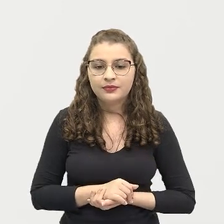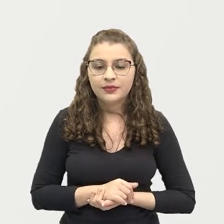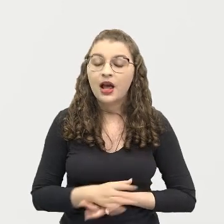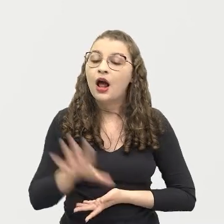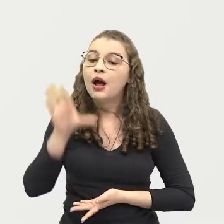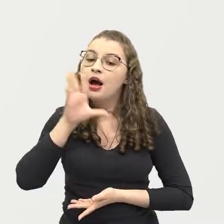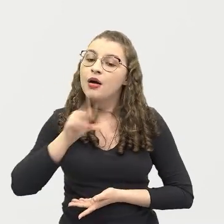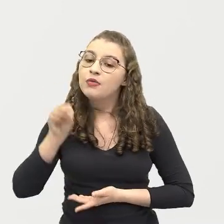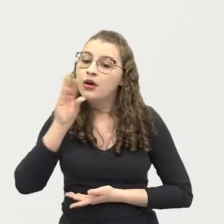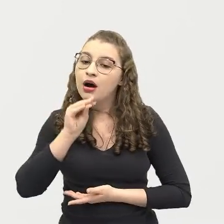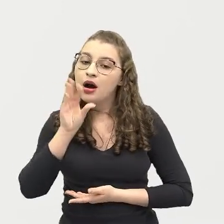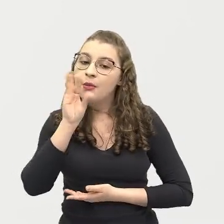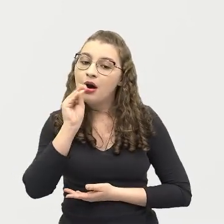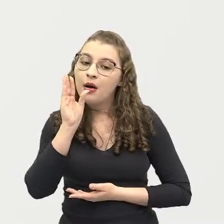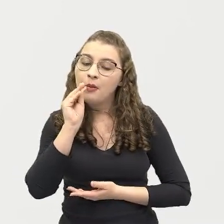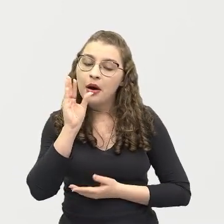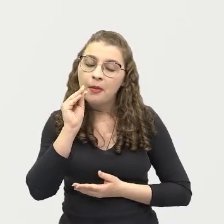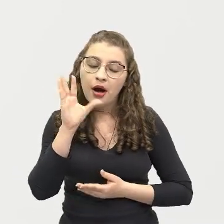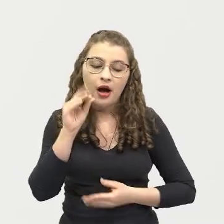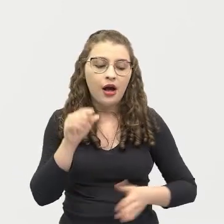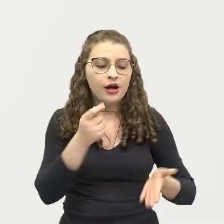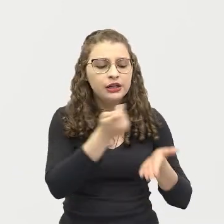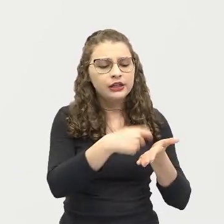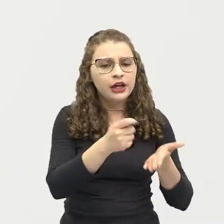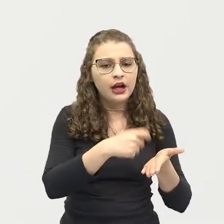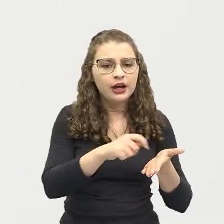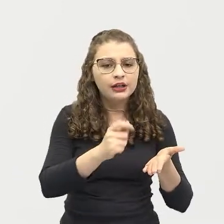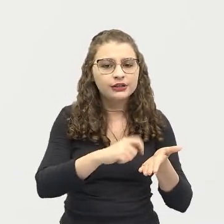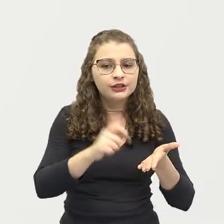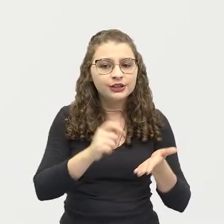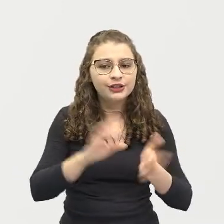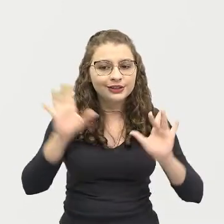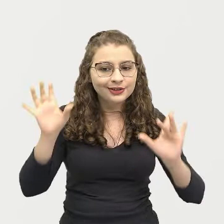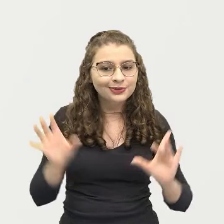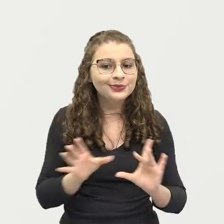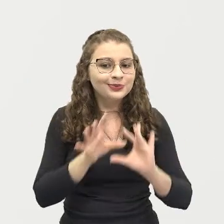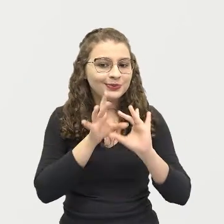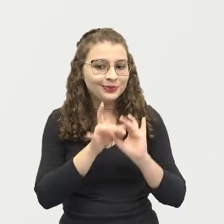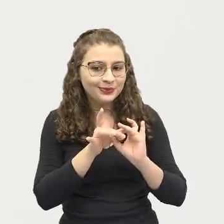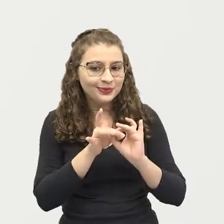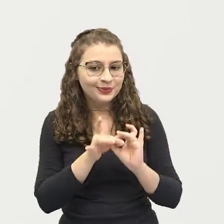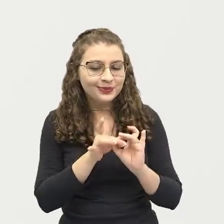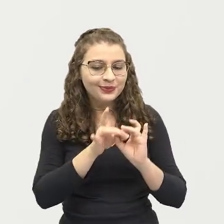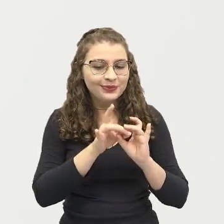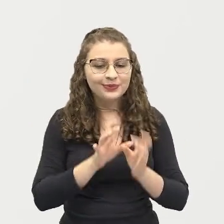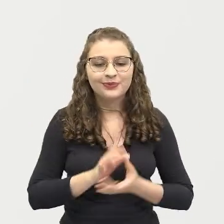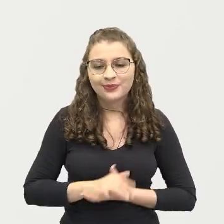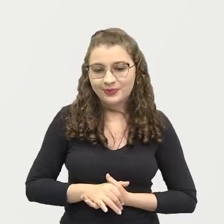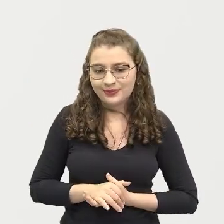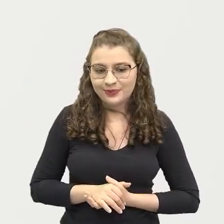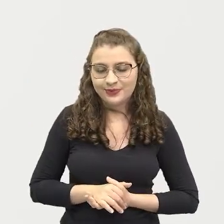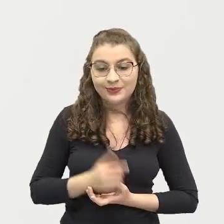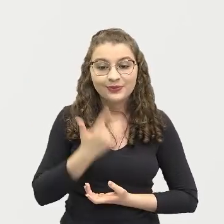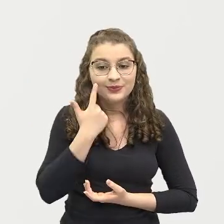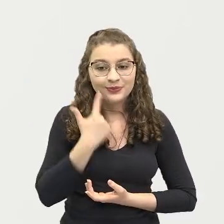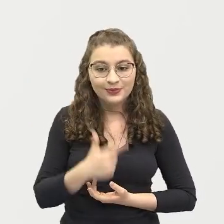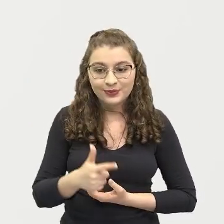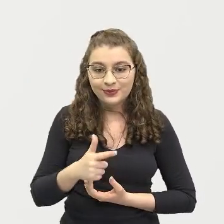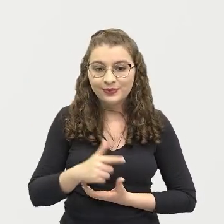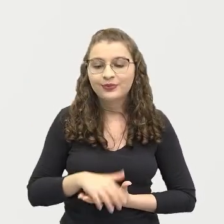situação é a aproximação das artes, da poesia, da literatura com a